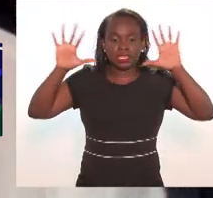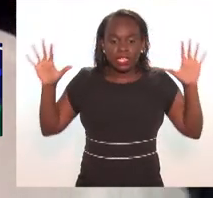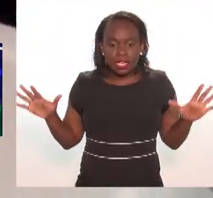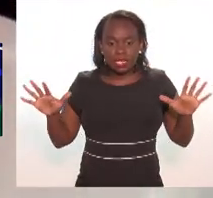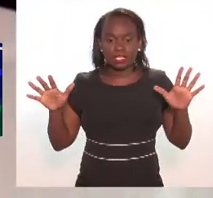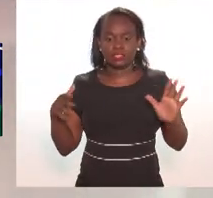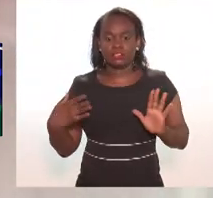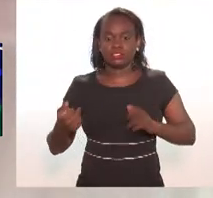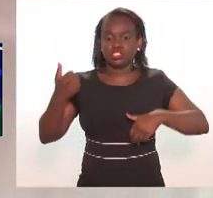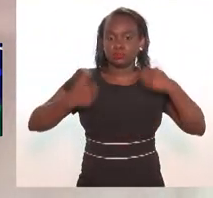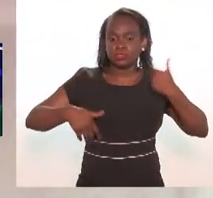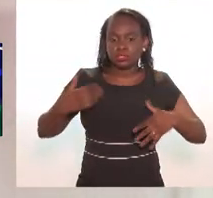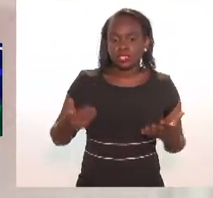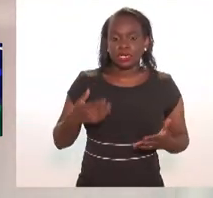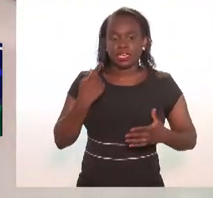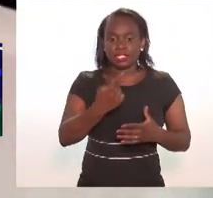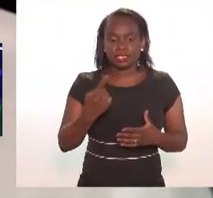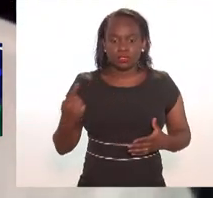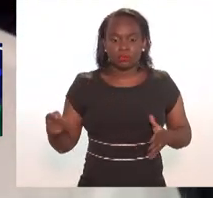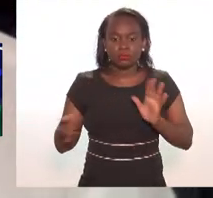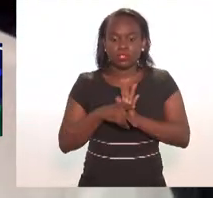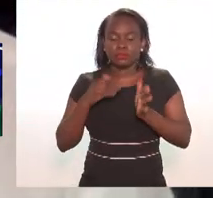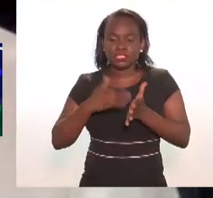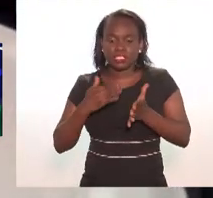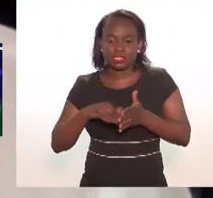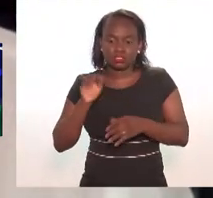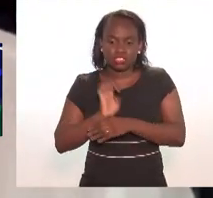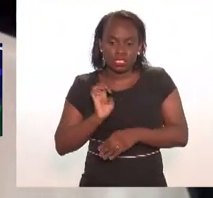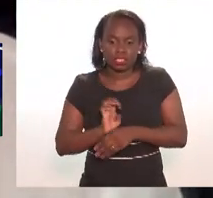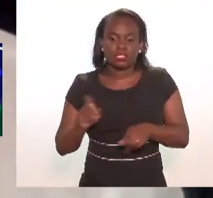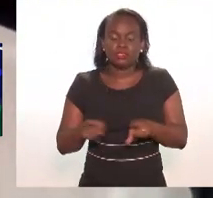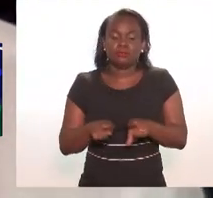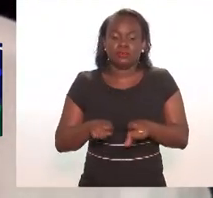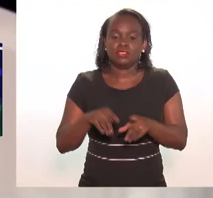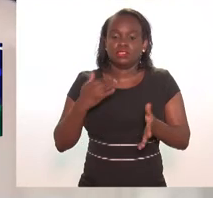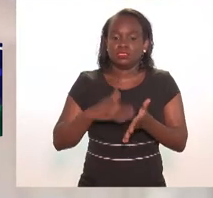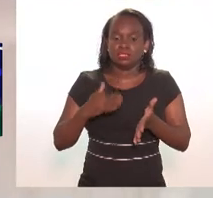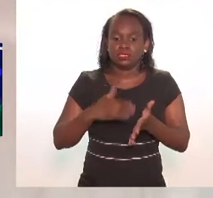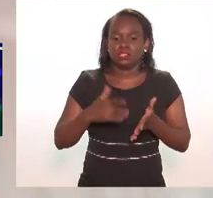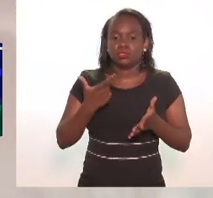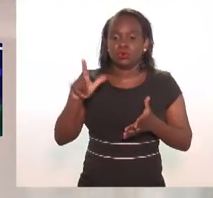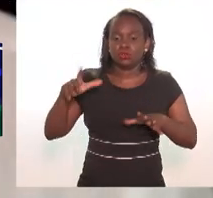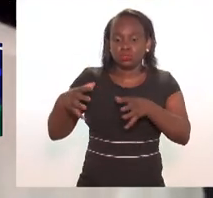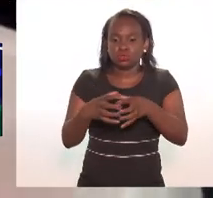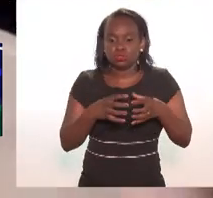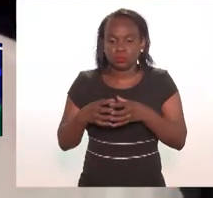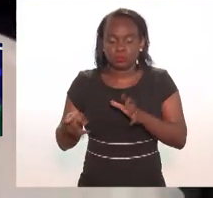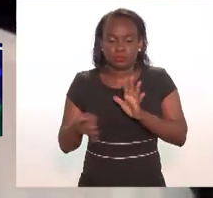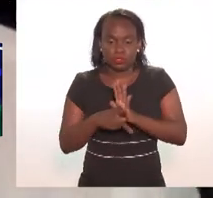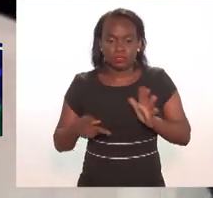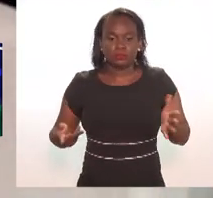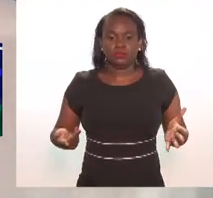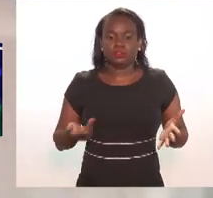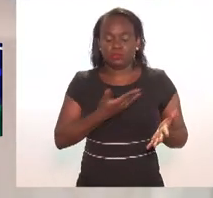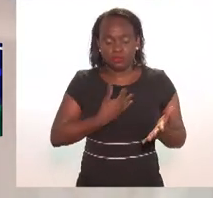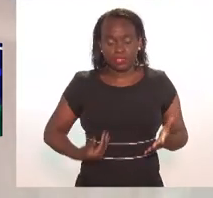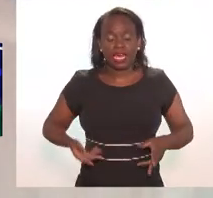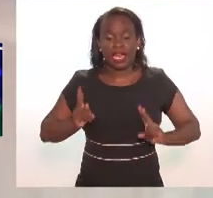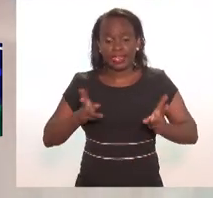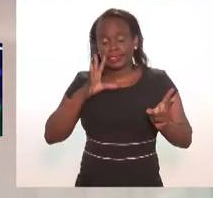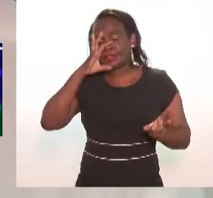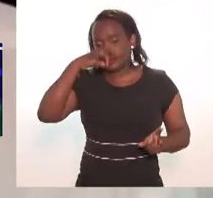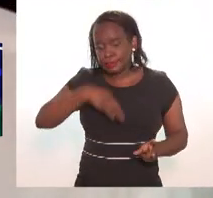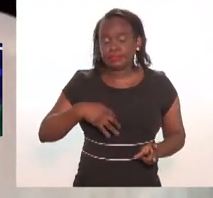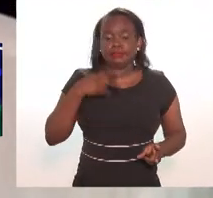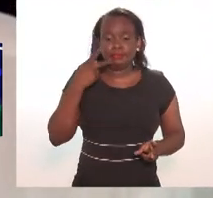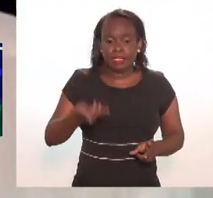nas colocações por parte da Secretaria de Estado e por parte de outros organismos que ainda insistem em